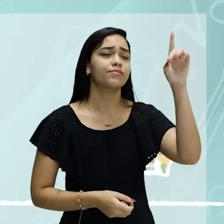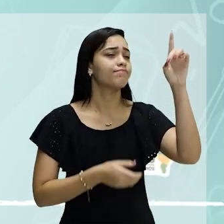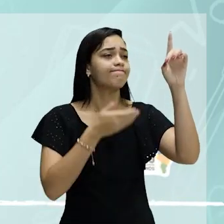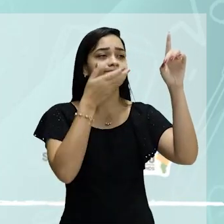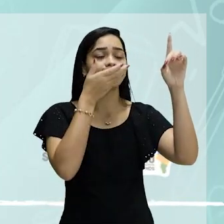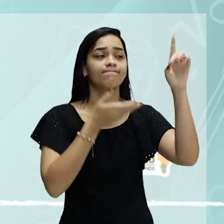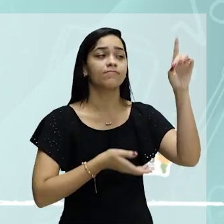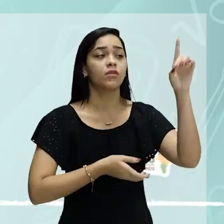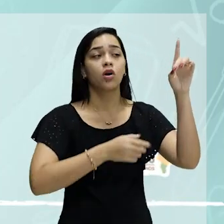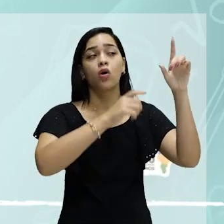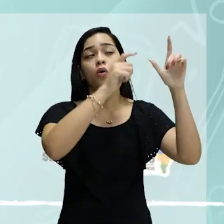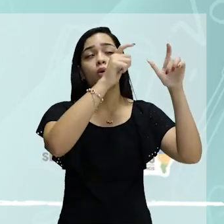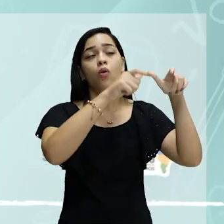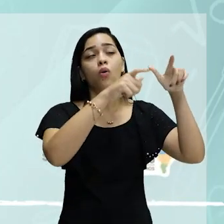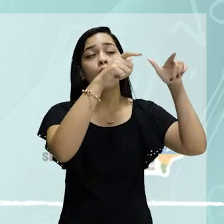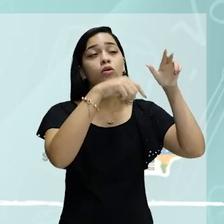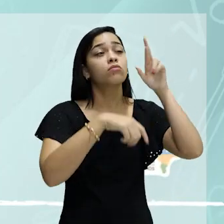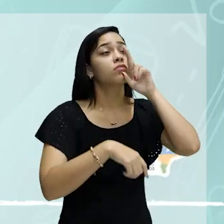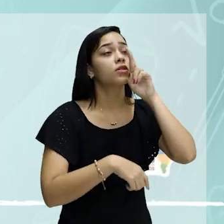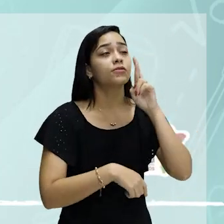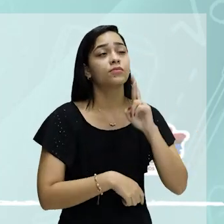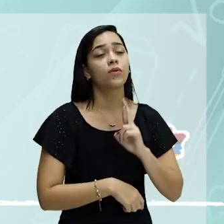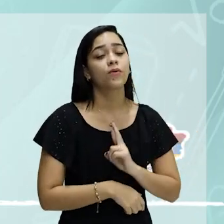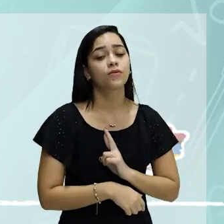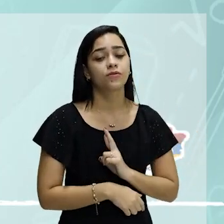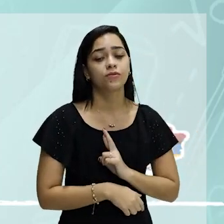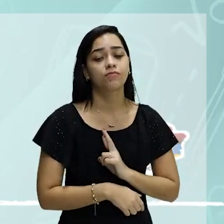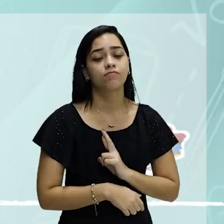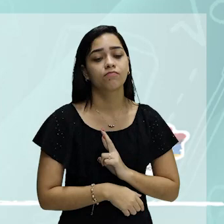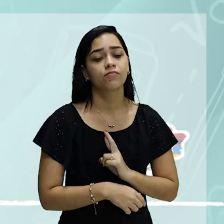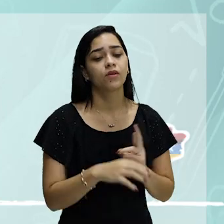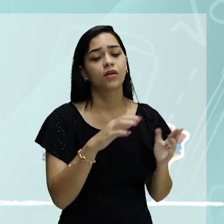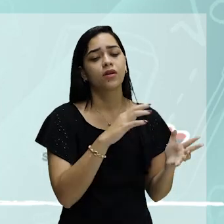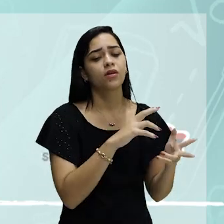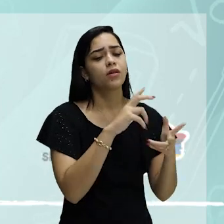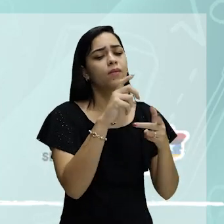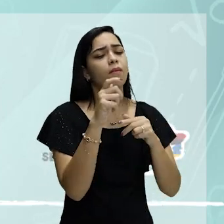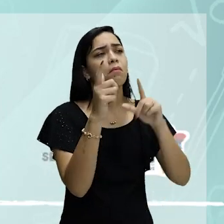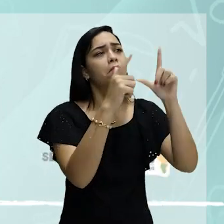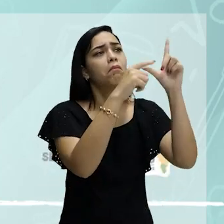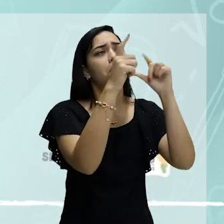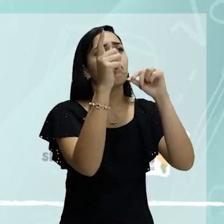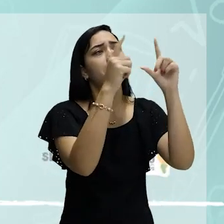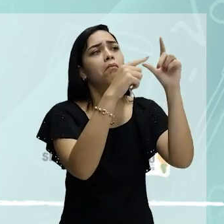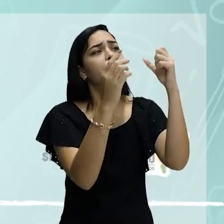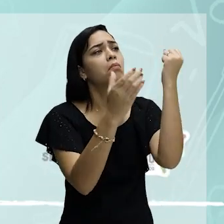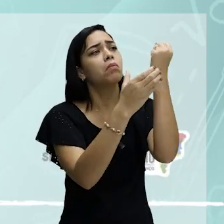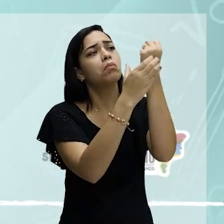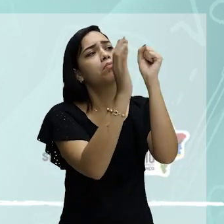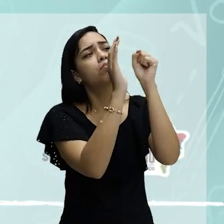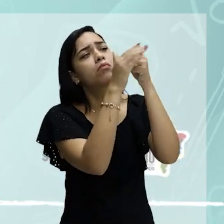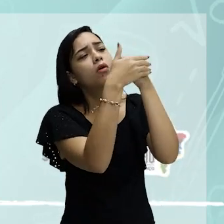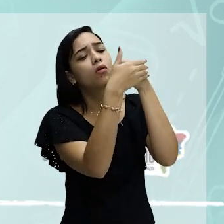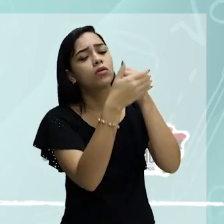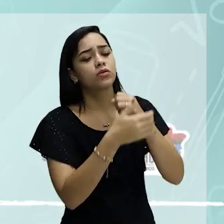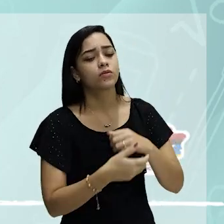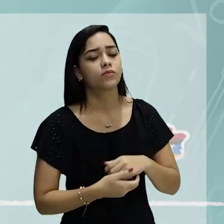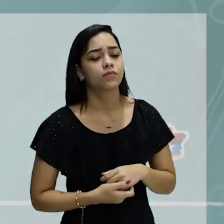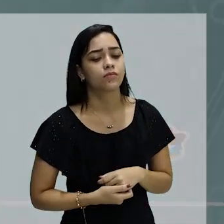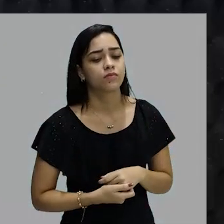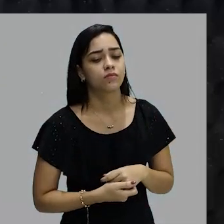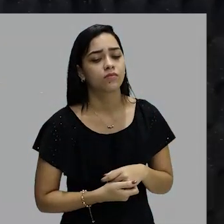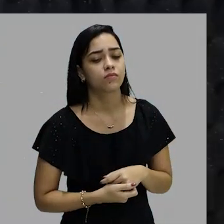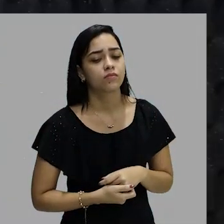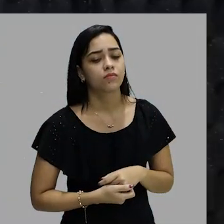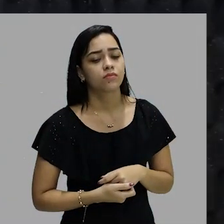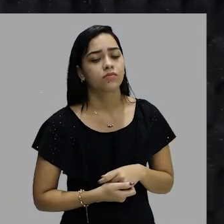Deus, onde estás que não respondes? Em que mundo? Em que estrelas tu escondes?